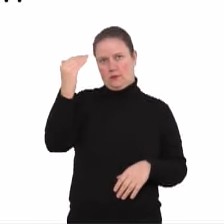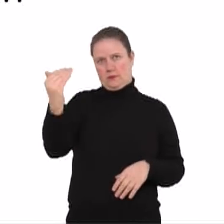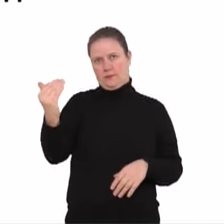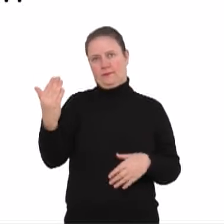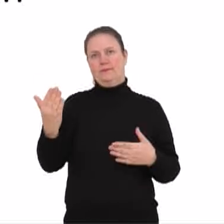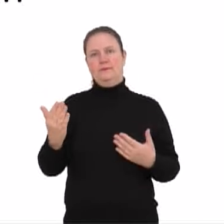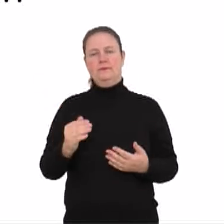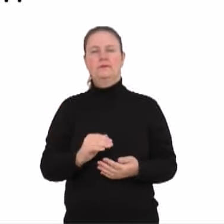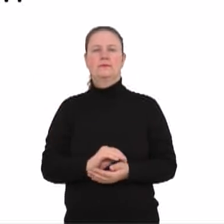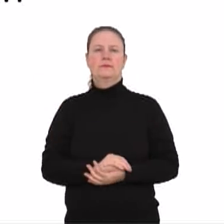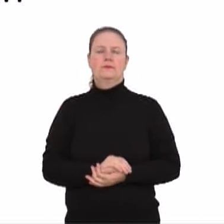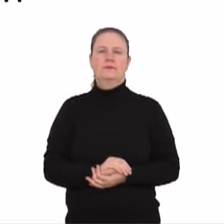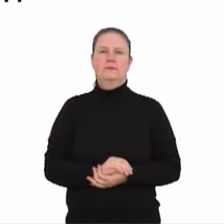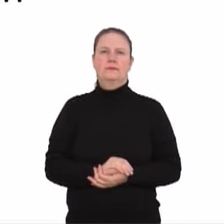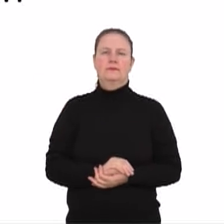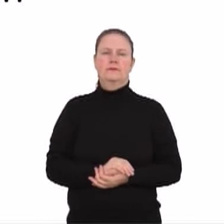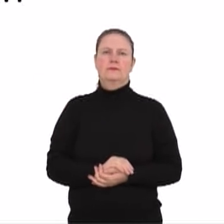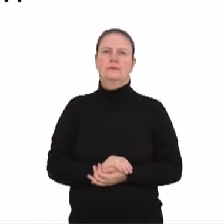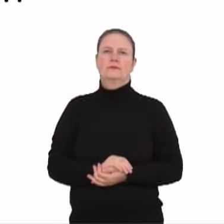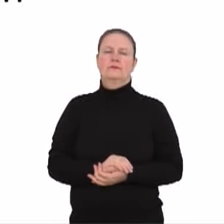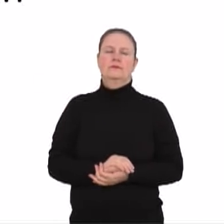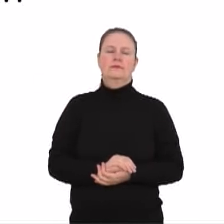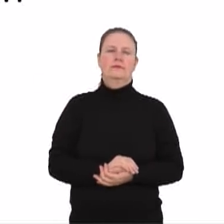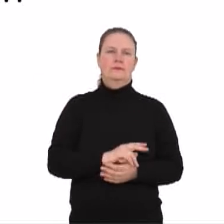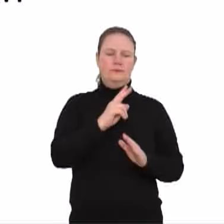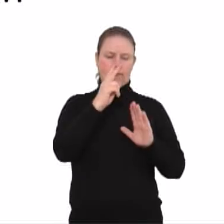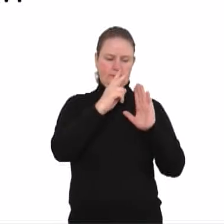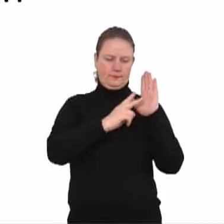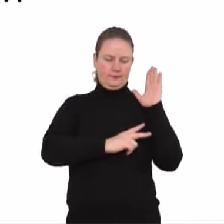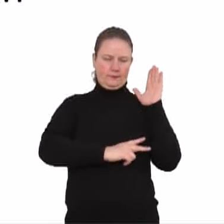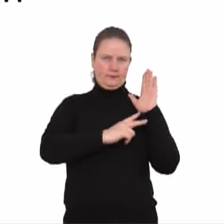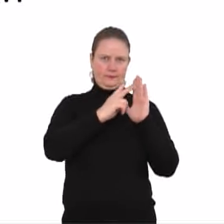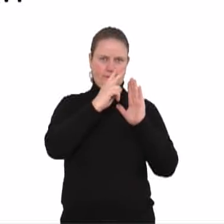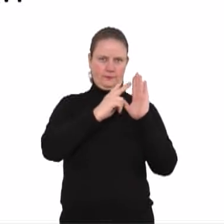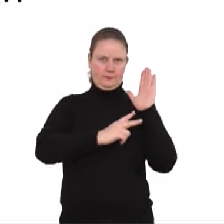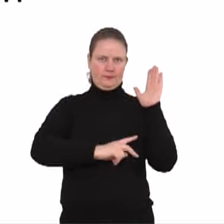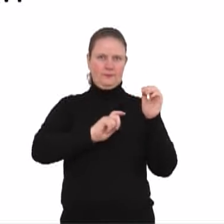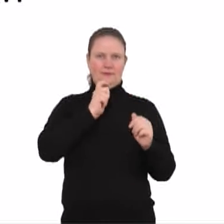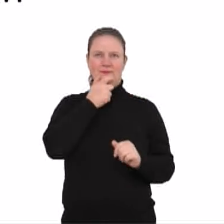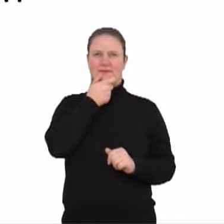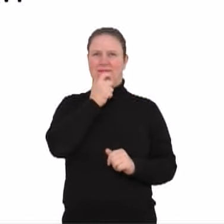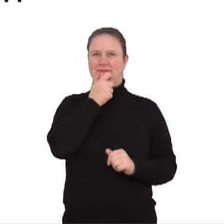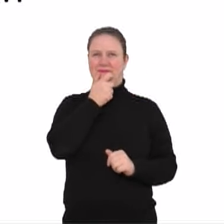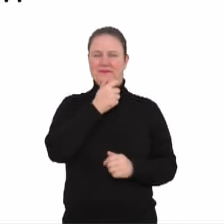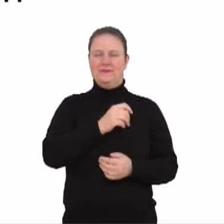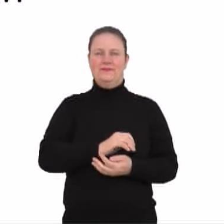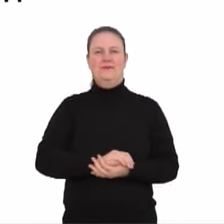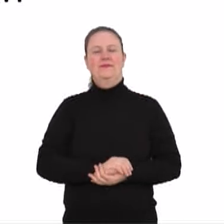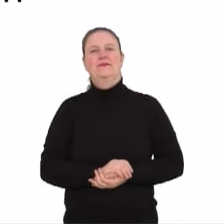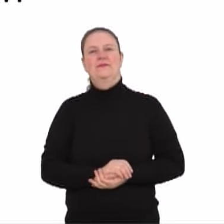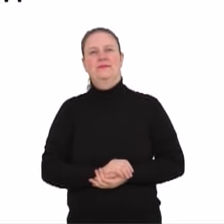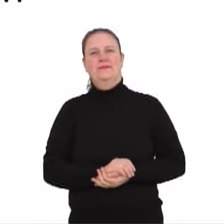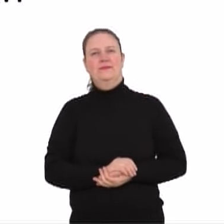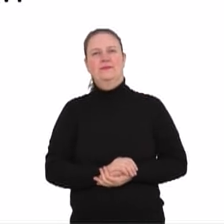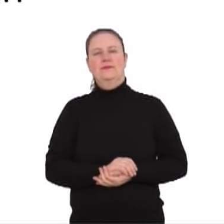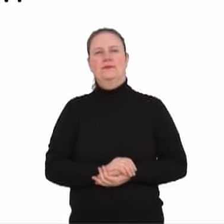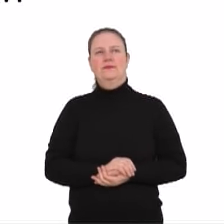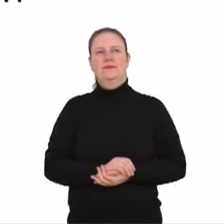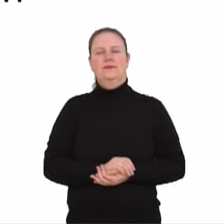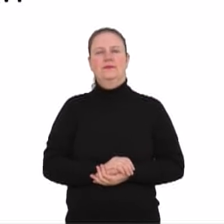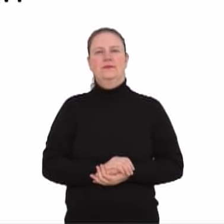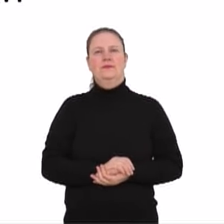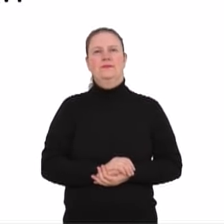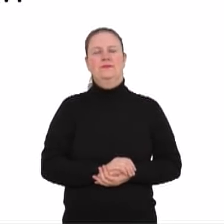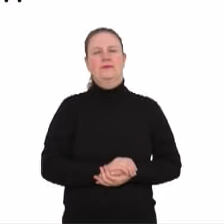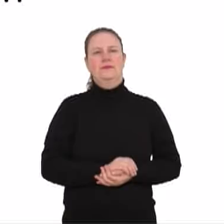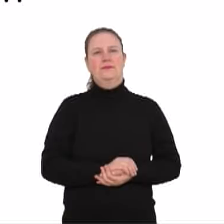Ipanema. In addition to this, the most stunning view of Rio de Janeiro is Guanabara Bay, and can be seen from the